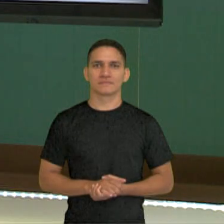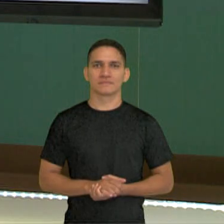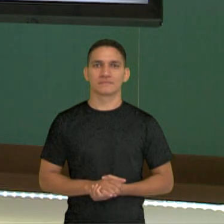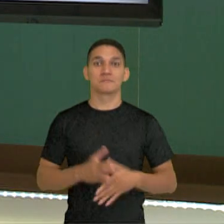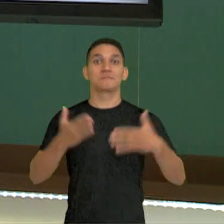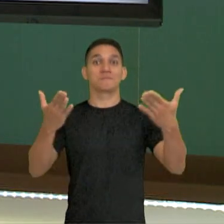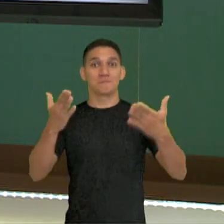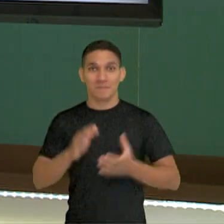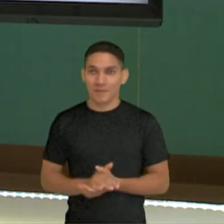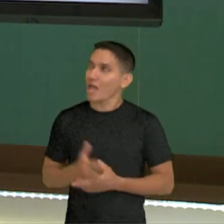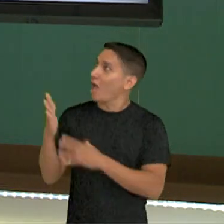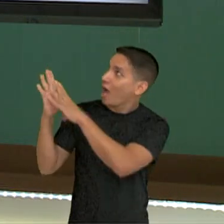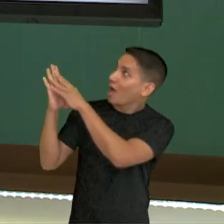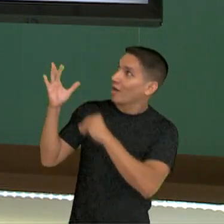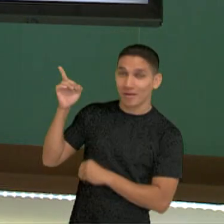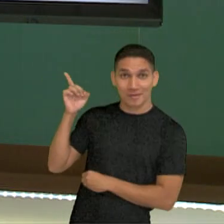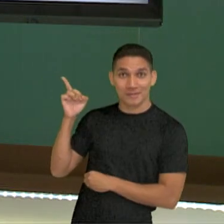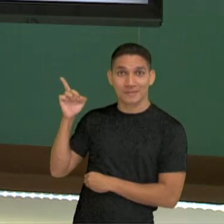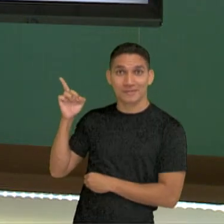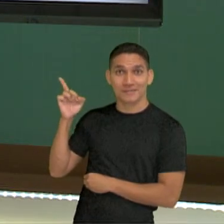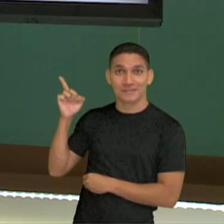e e e